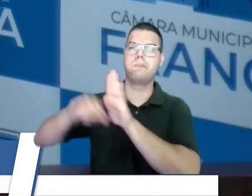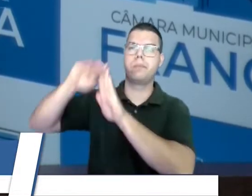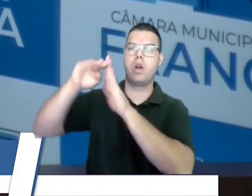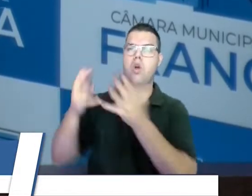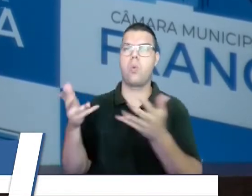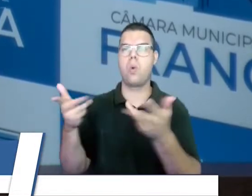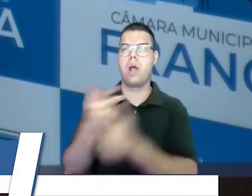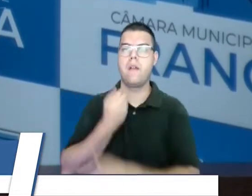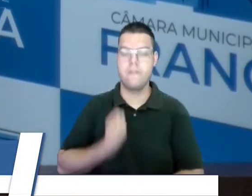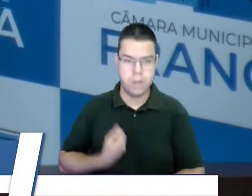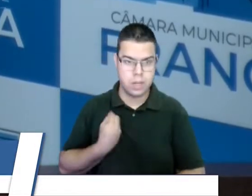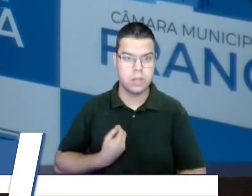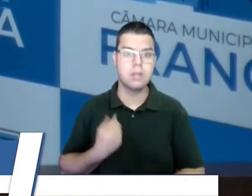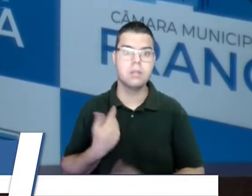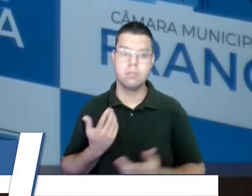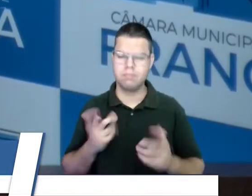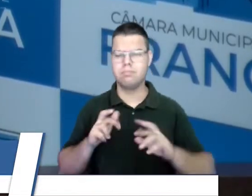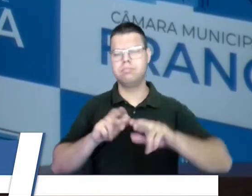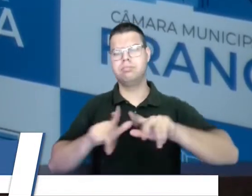de bem-estar.